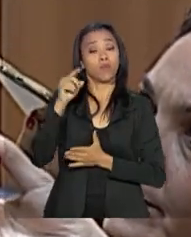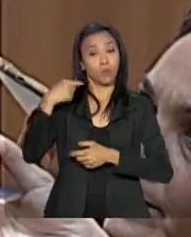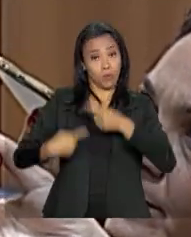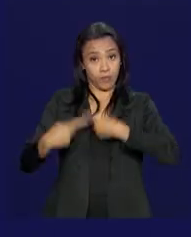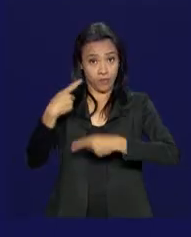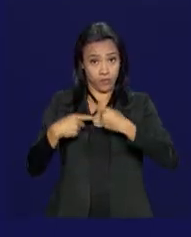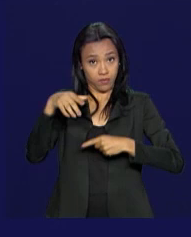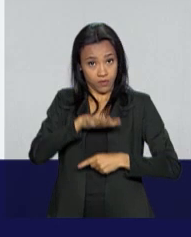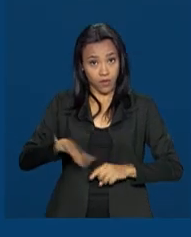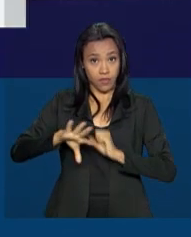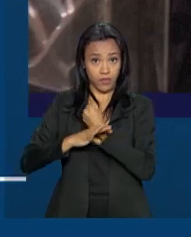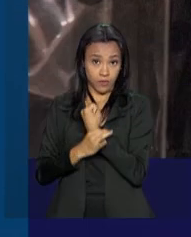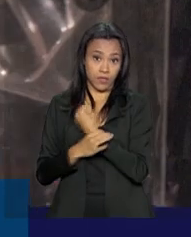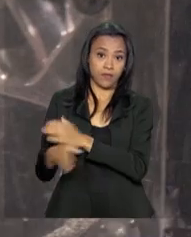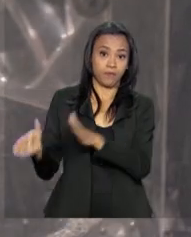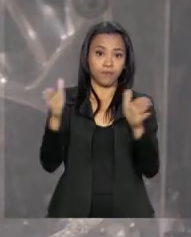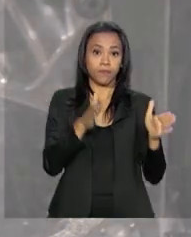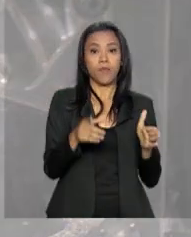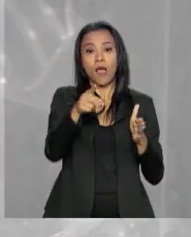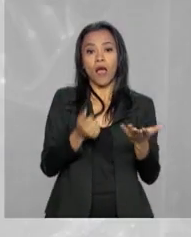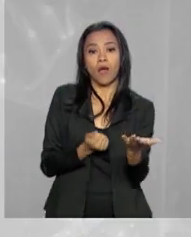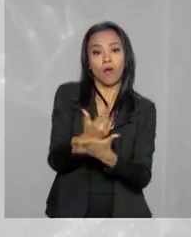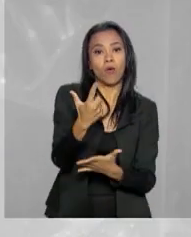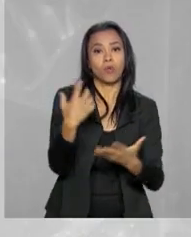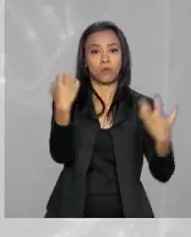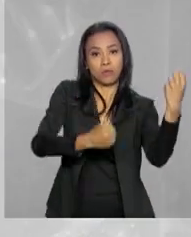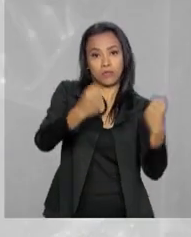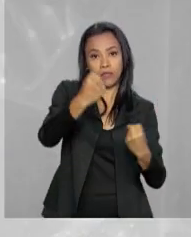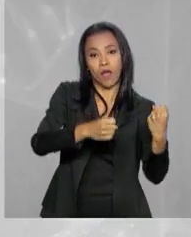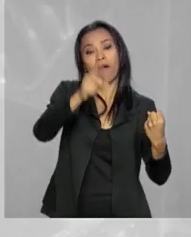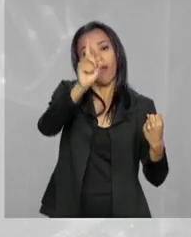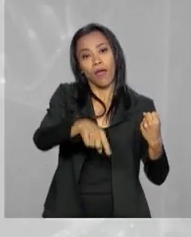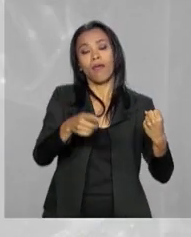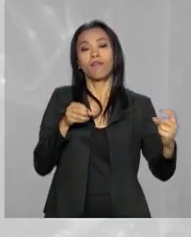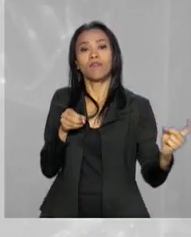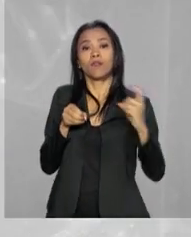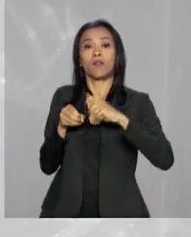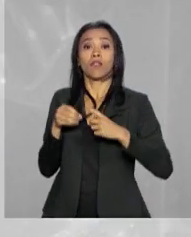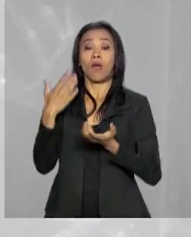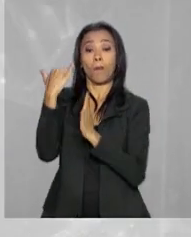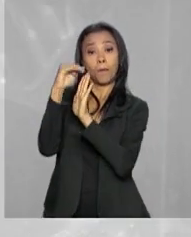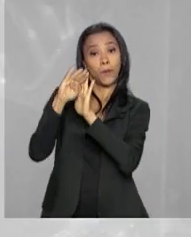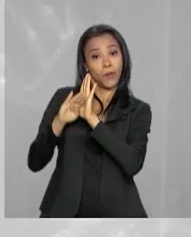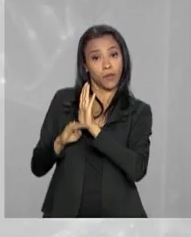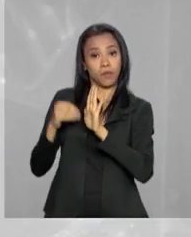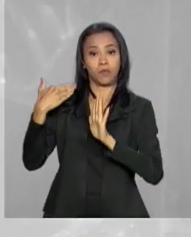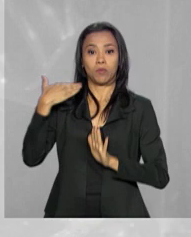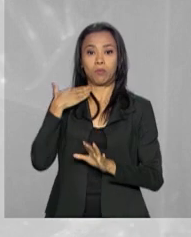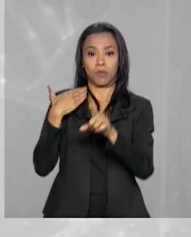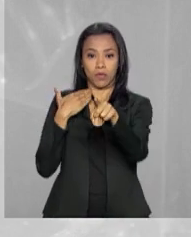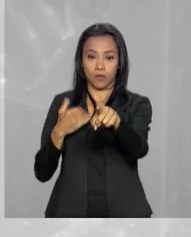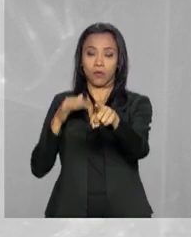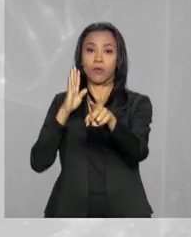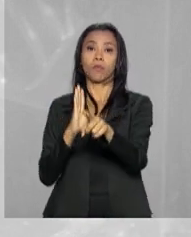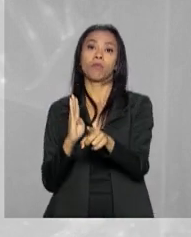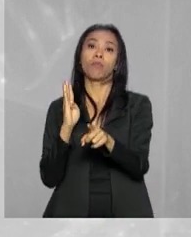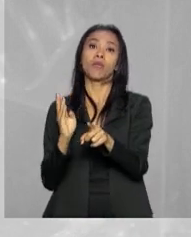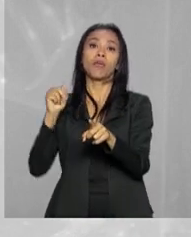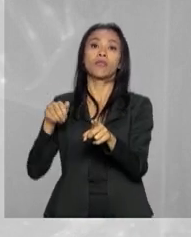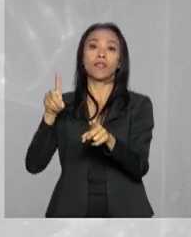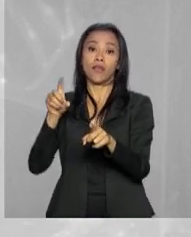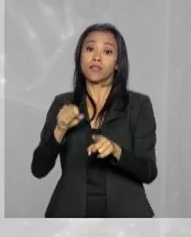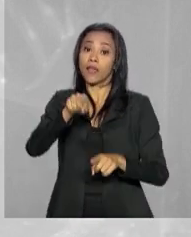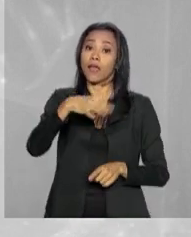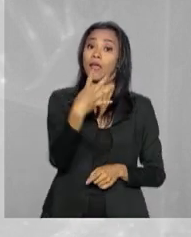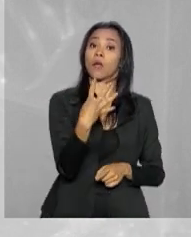pública a compra das viaturas faz parte do programa do bnds que vai destinar 40 bilhões reais para projetos